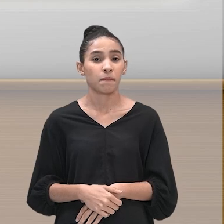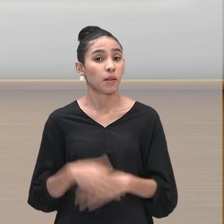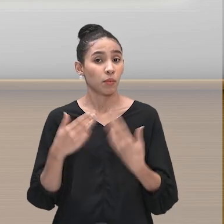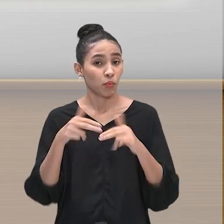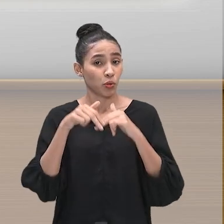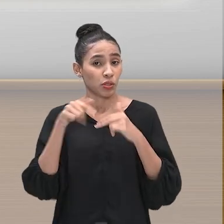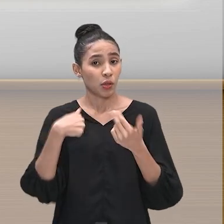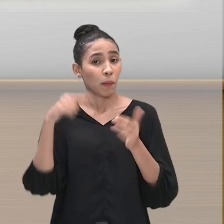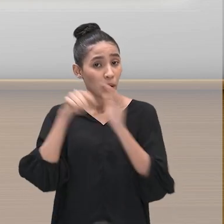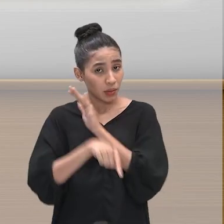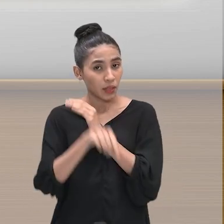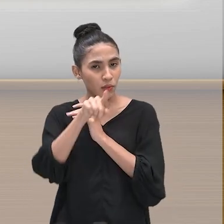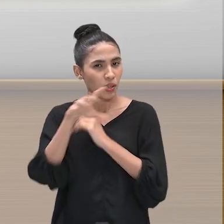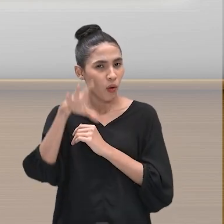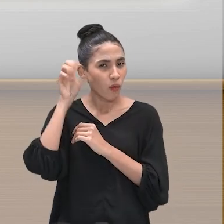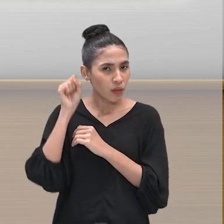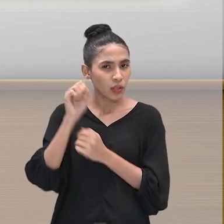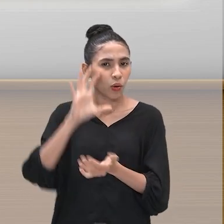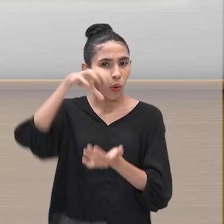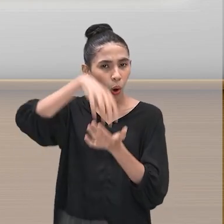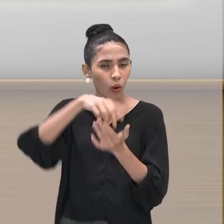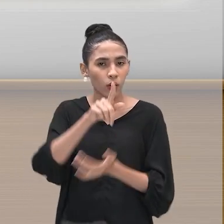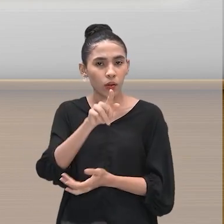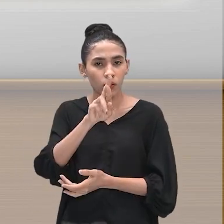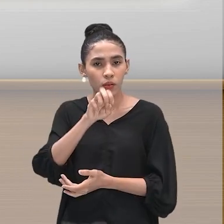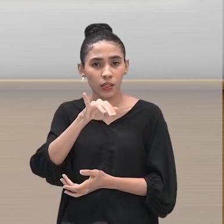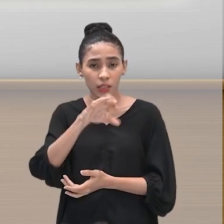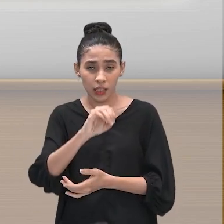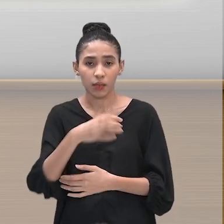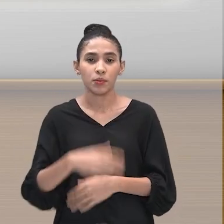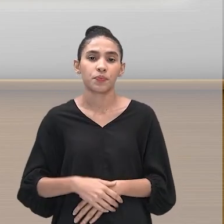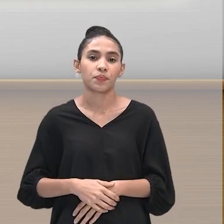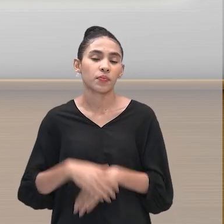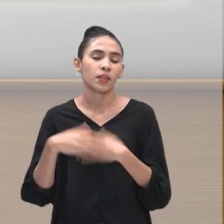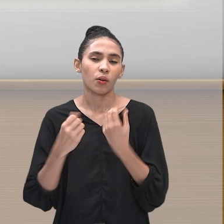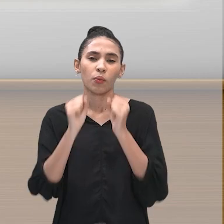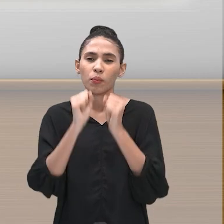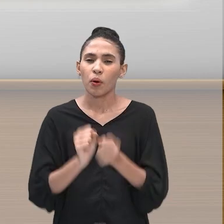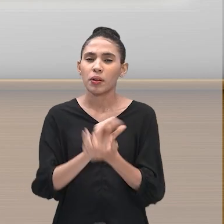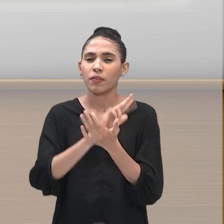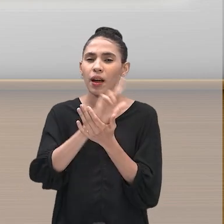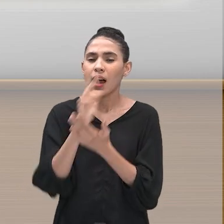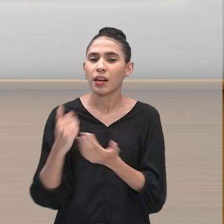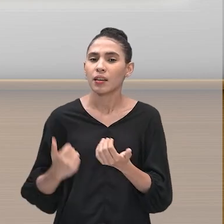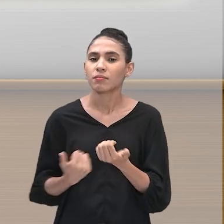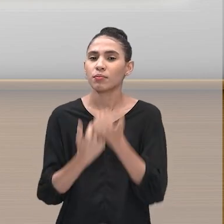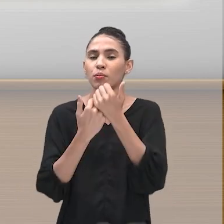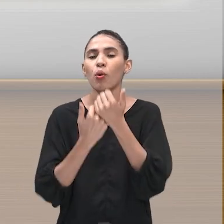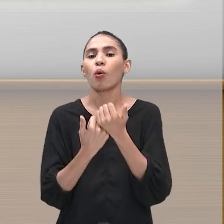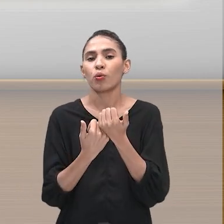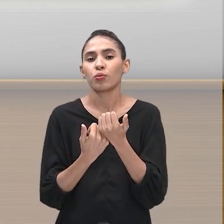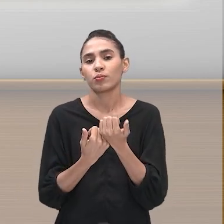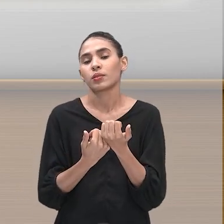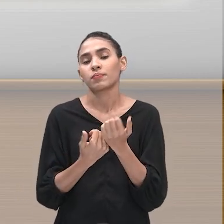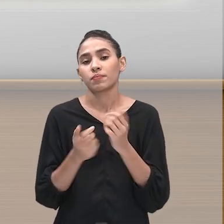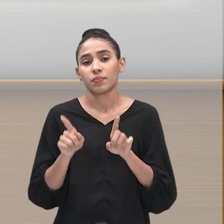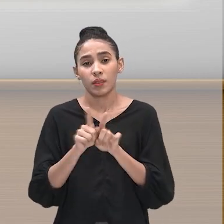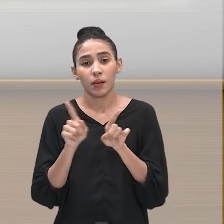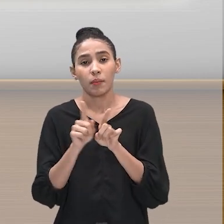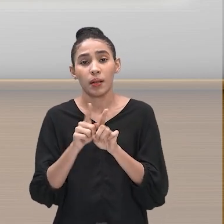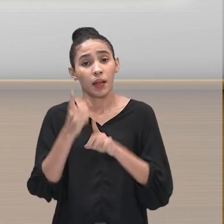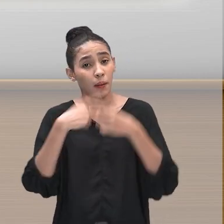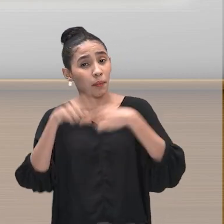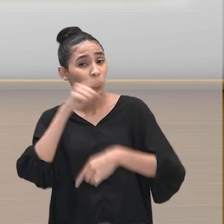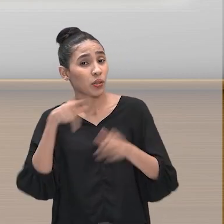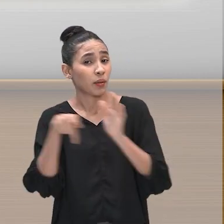já ouviram, né, falar nesse órgão? O Grêmio, gente, ele pode contribuir para a formação cidadã de vocês, né, e a própria melhoria